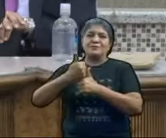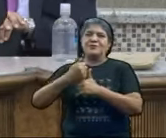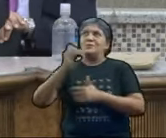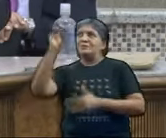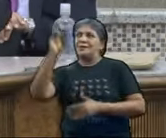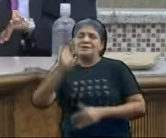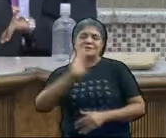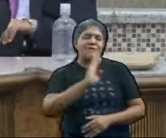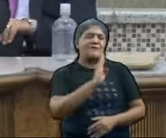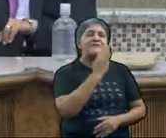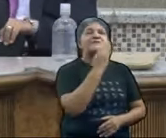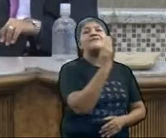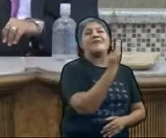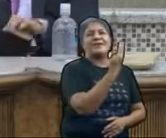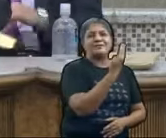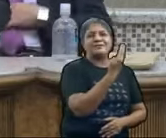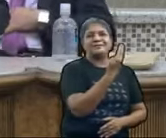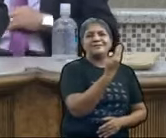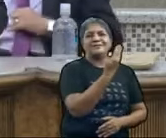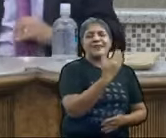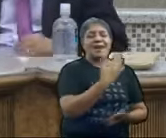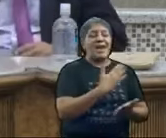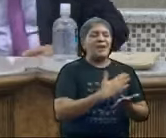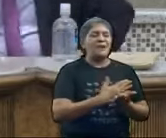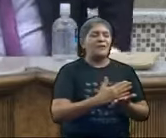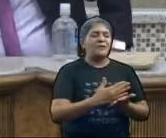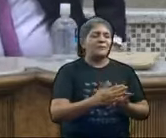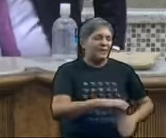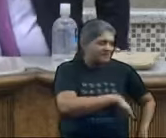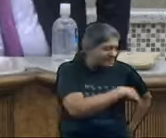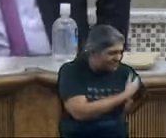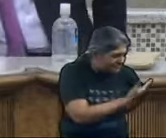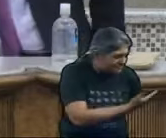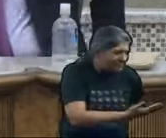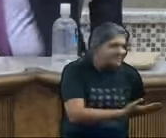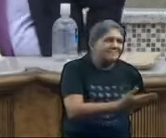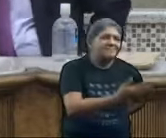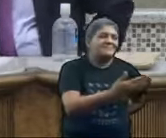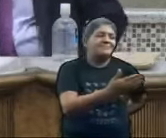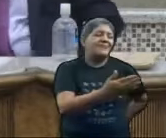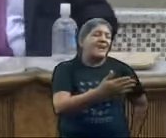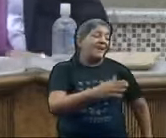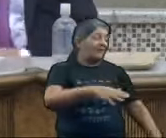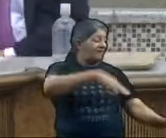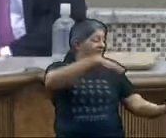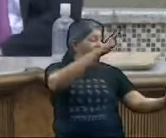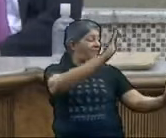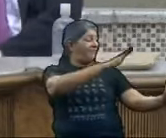Nós lemos aqui sobre o céu de Deus. Por que o céu é bom?